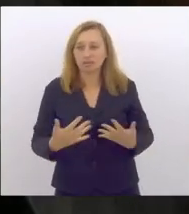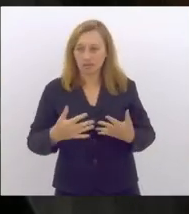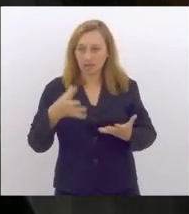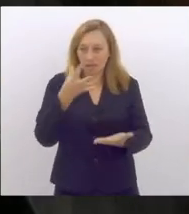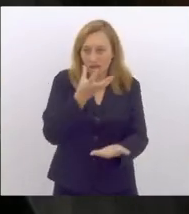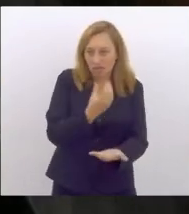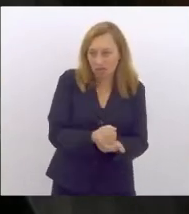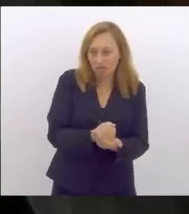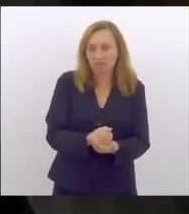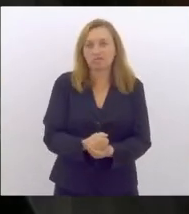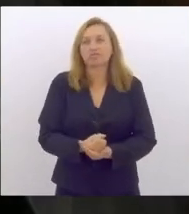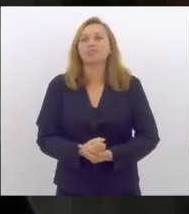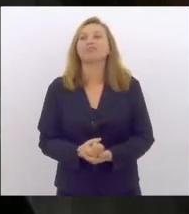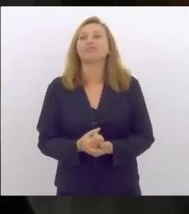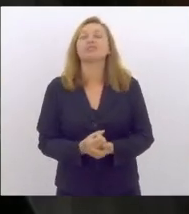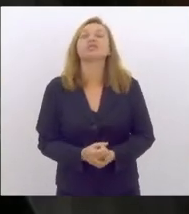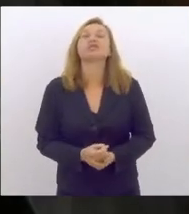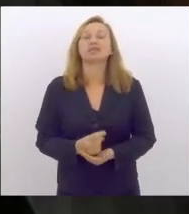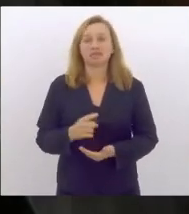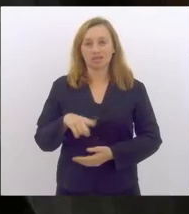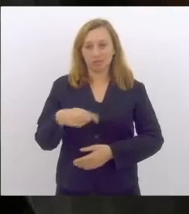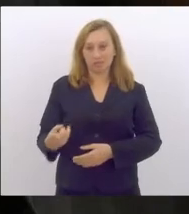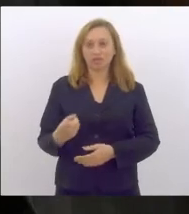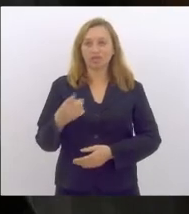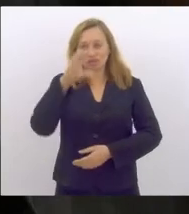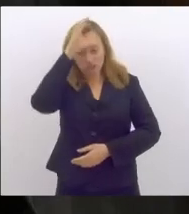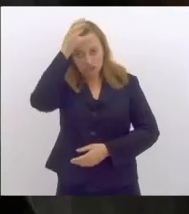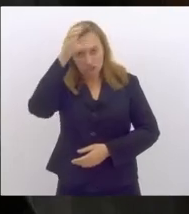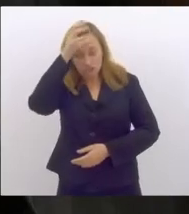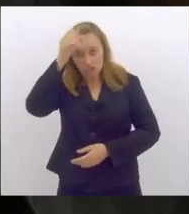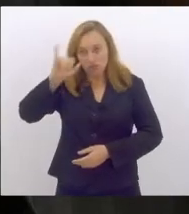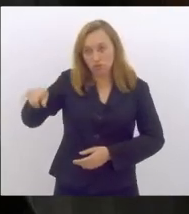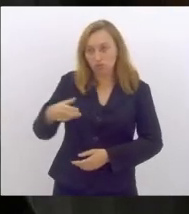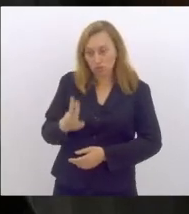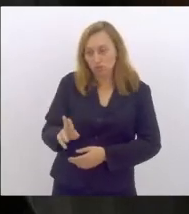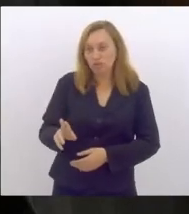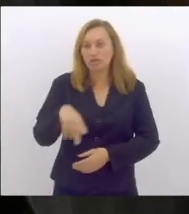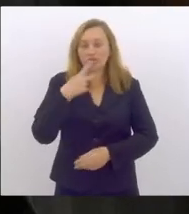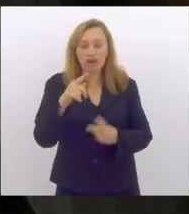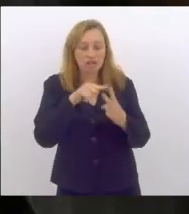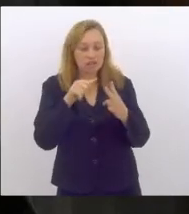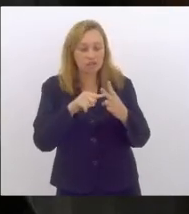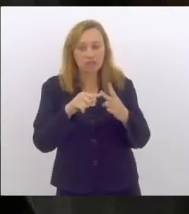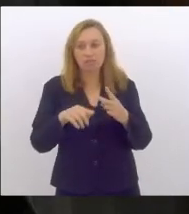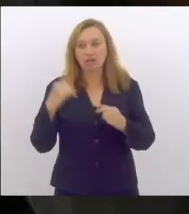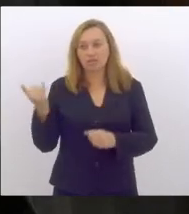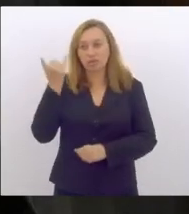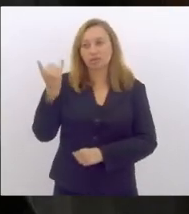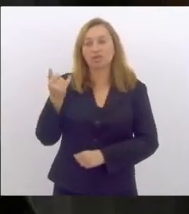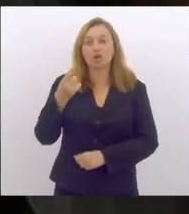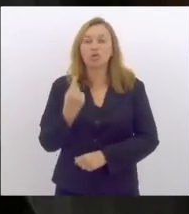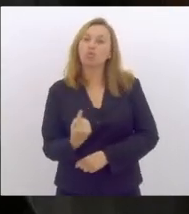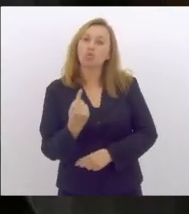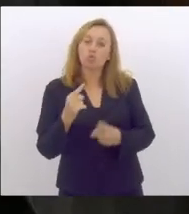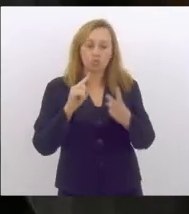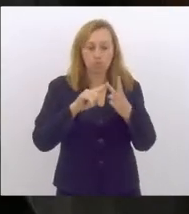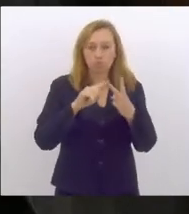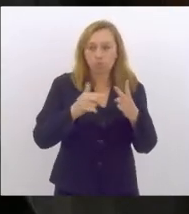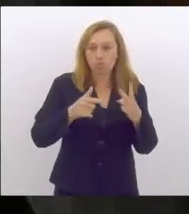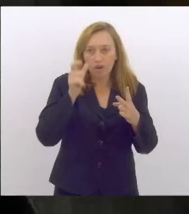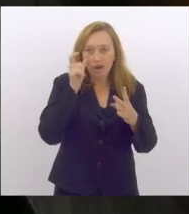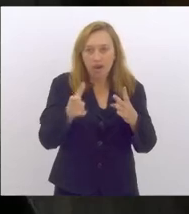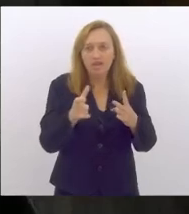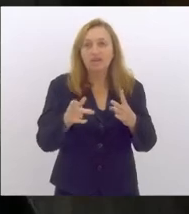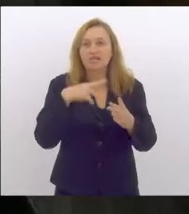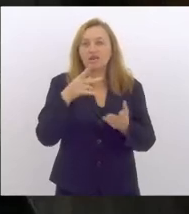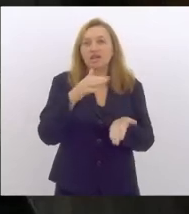registro positivo Mas a partir daí te ajudo eu quero abordar dois temas preocupantes um é um alerta um é um alerta hoje eu falei